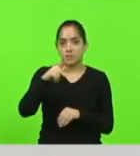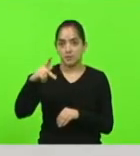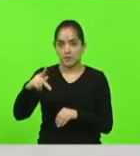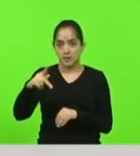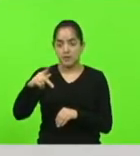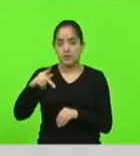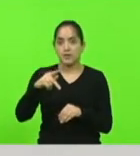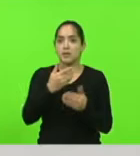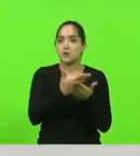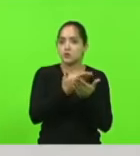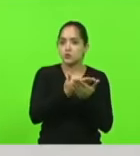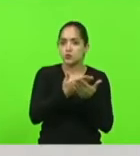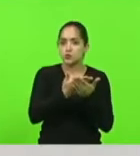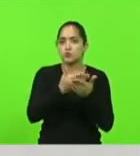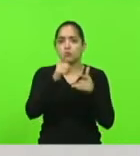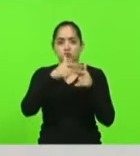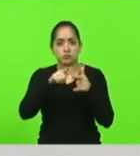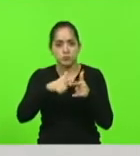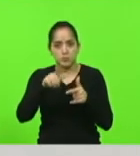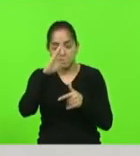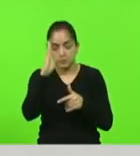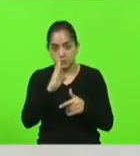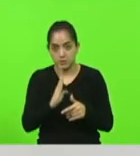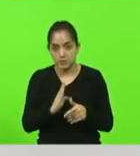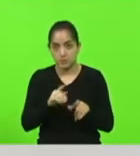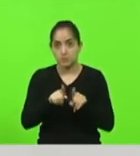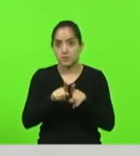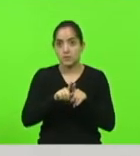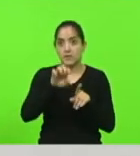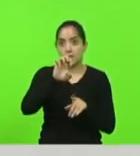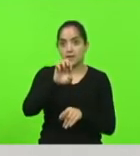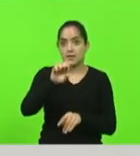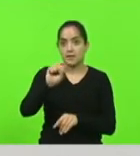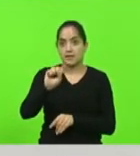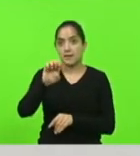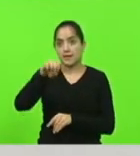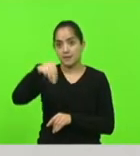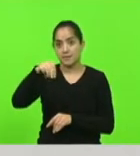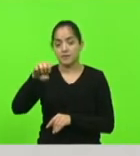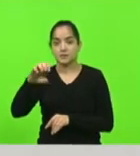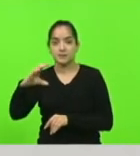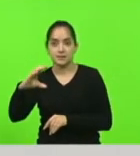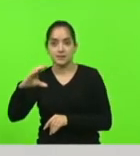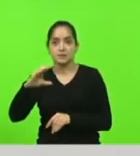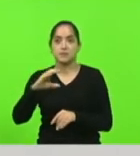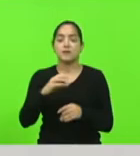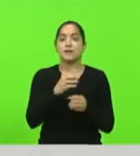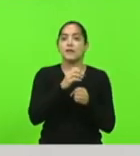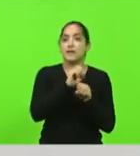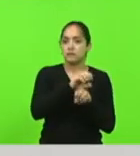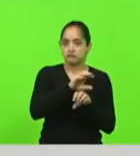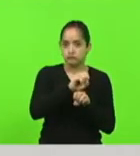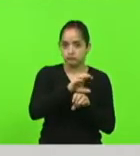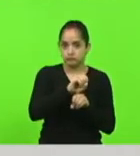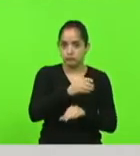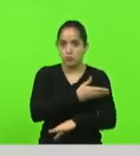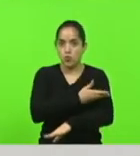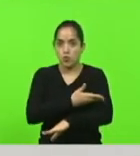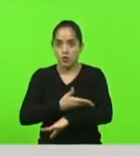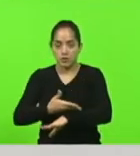Estudo dos Problemas Brasileiros, e EMC, Educação Moral e Cívica.